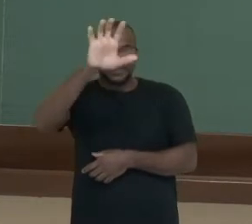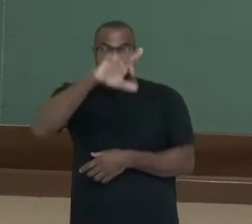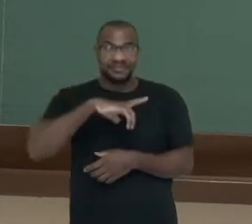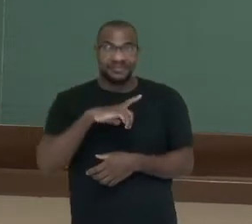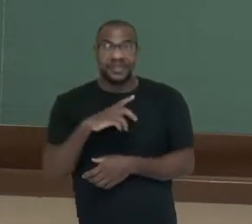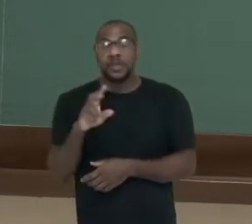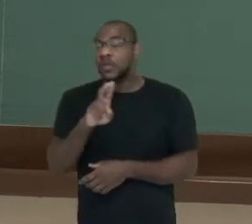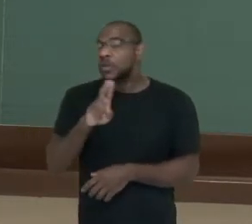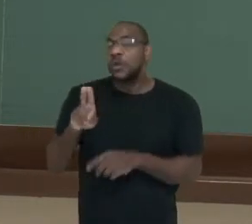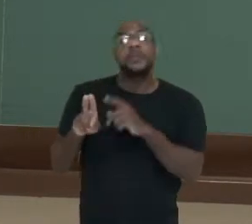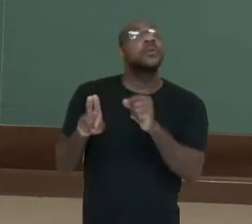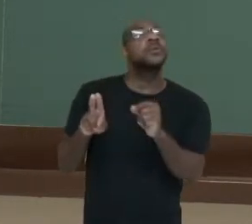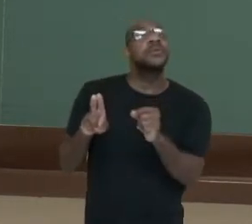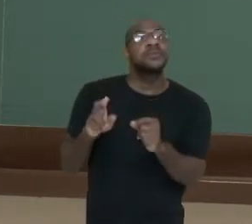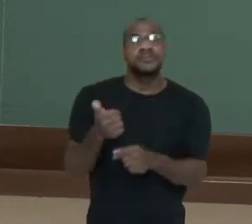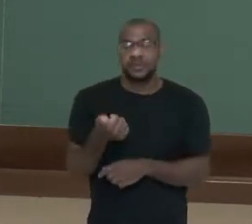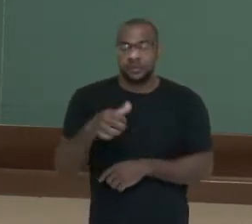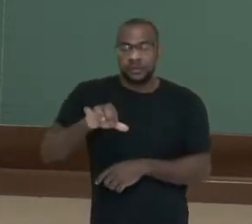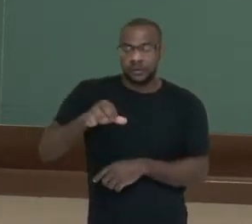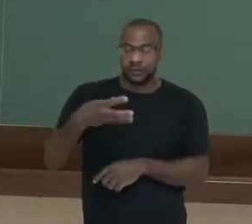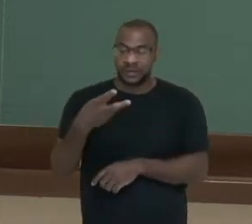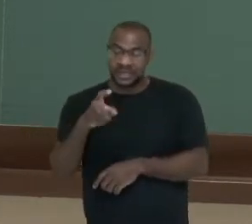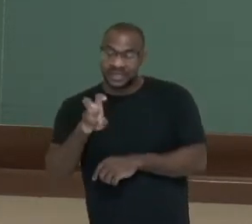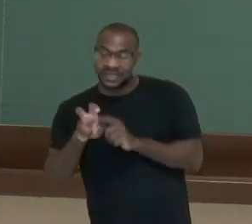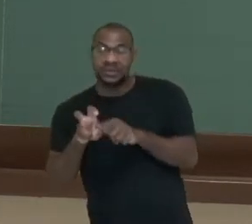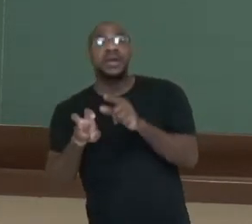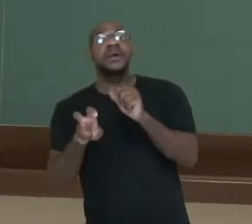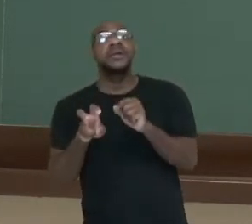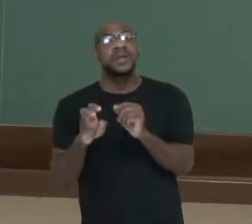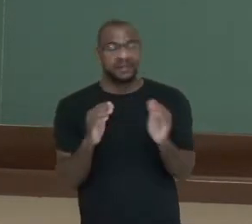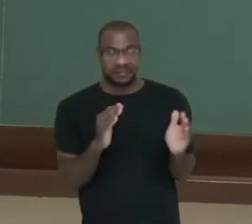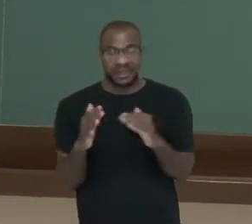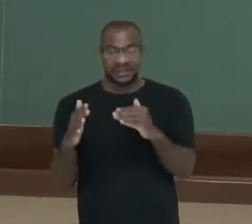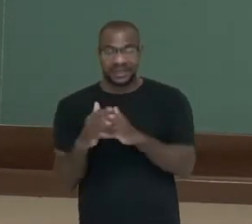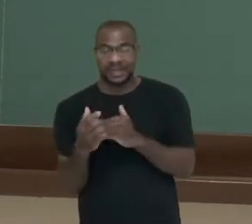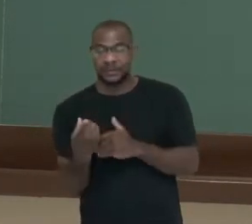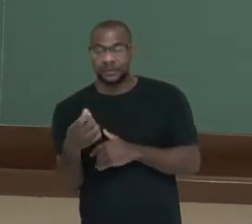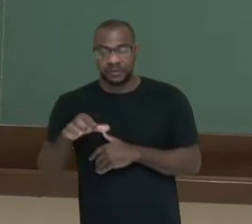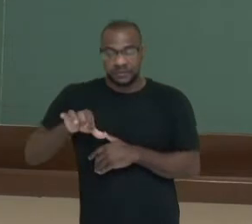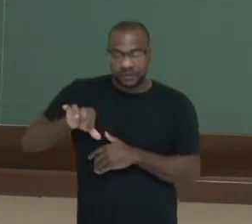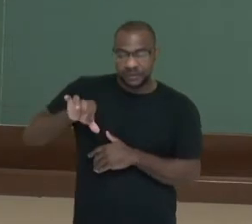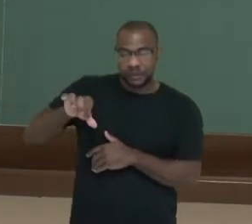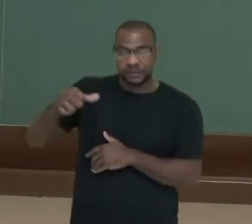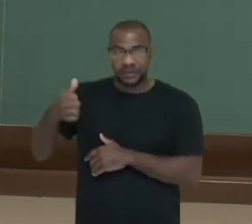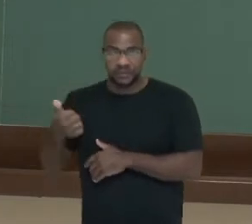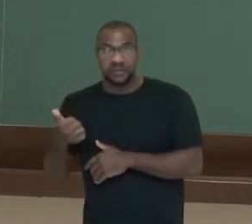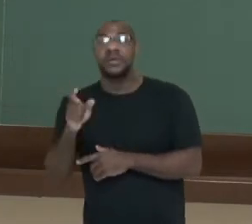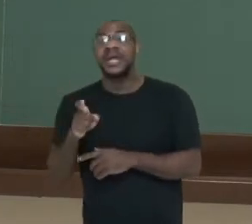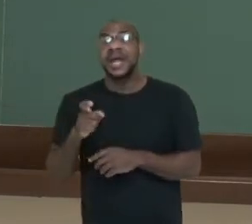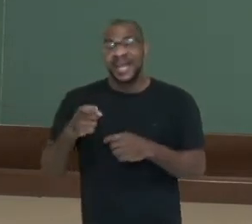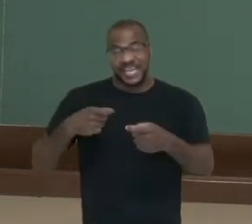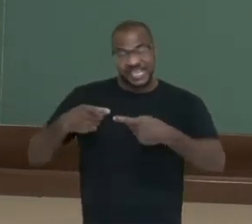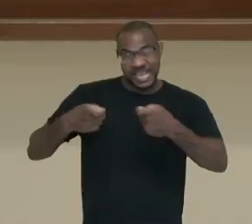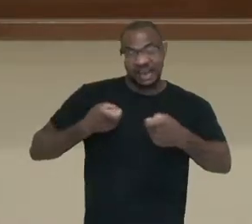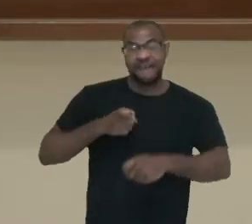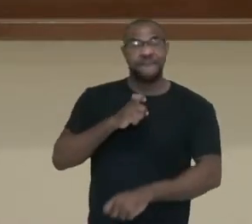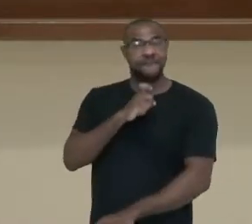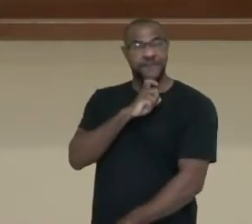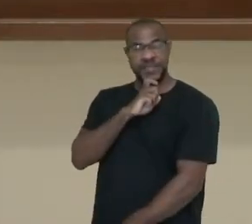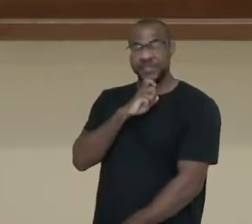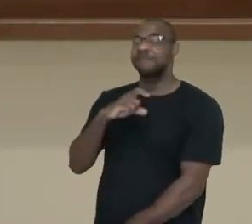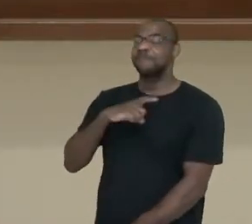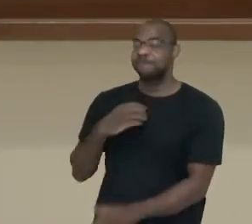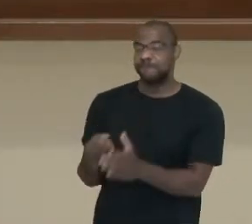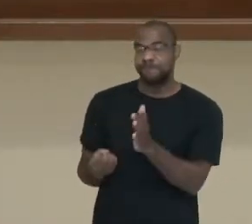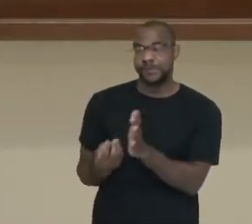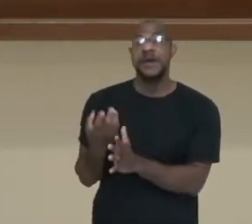nós chamaríamos durante 1945 até 1991, no período de Guerra Fria. E isso fez